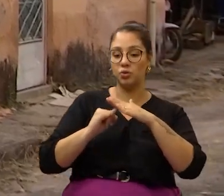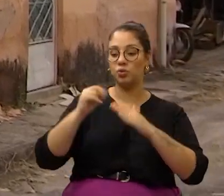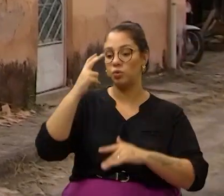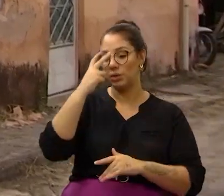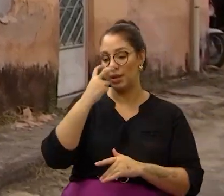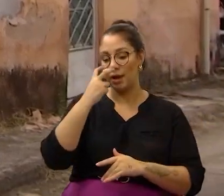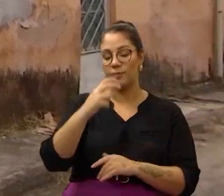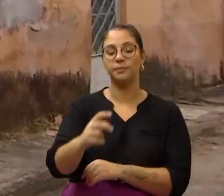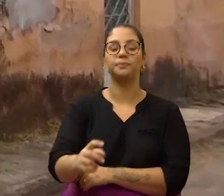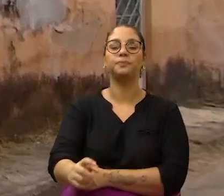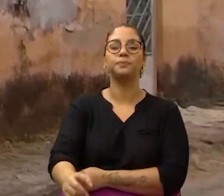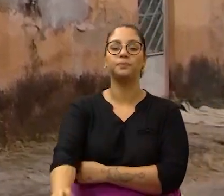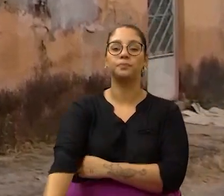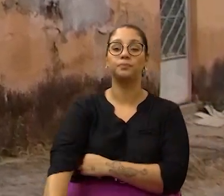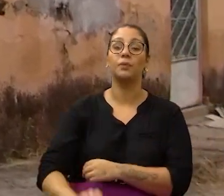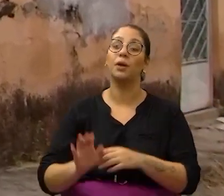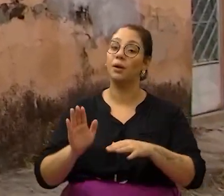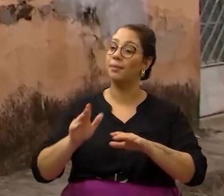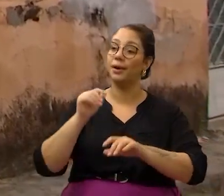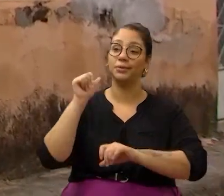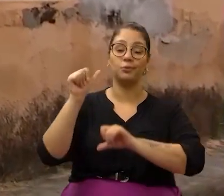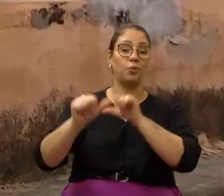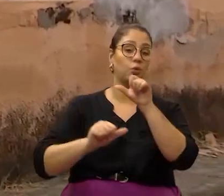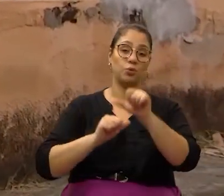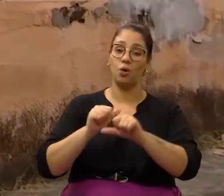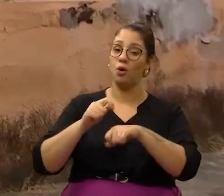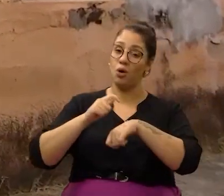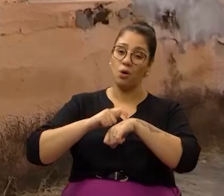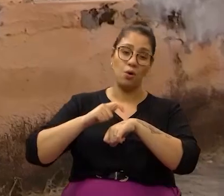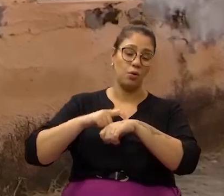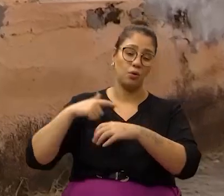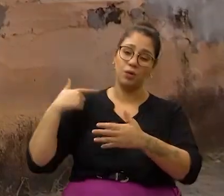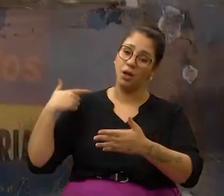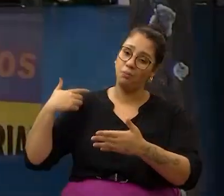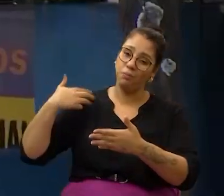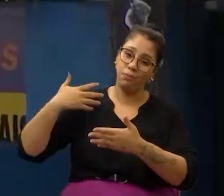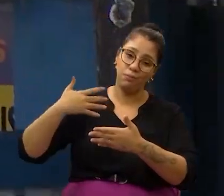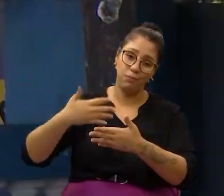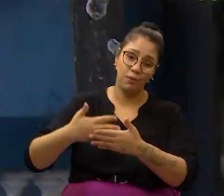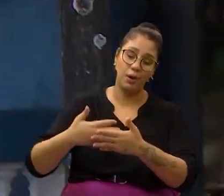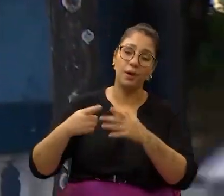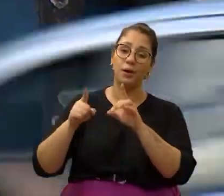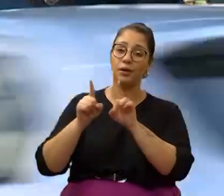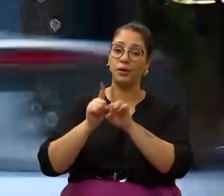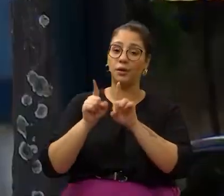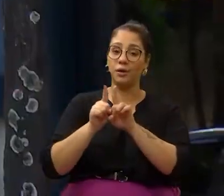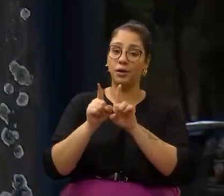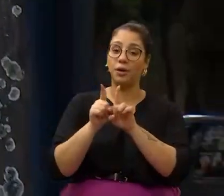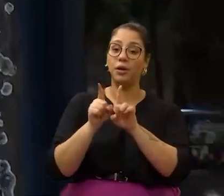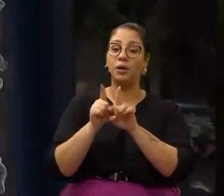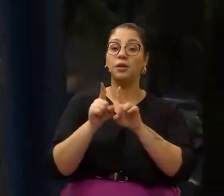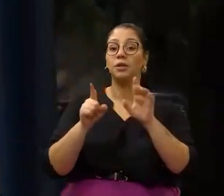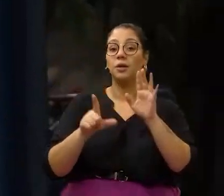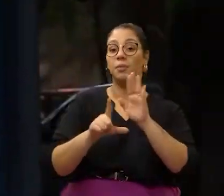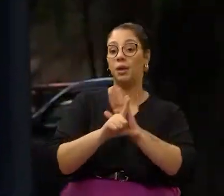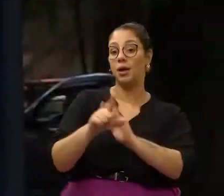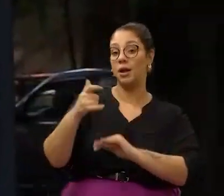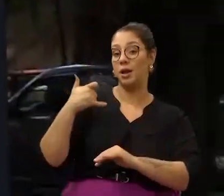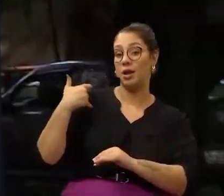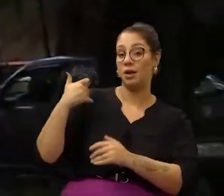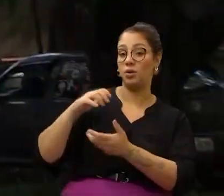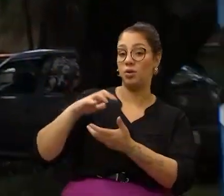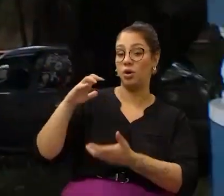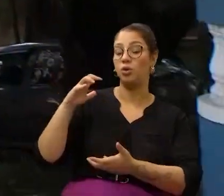né? Mas isso mudou com o tempo e principalmente através da lei do idoso, a